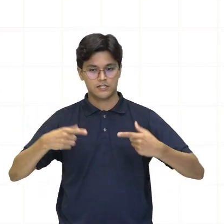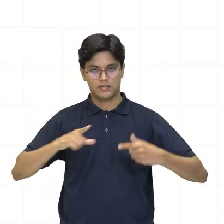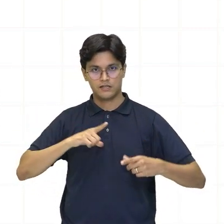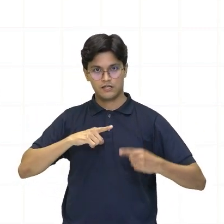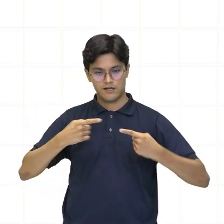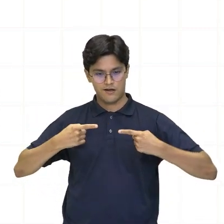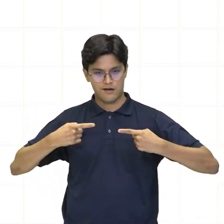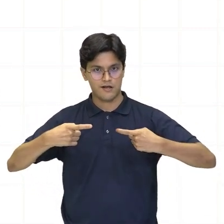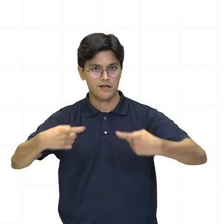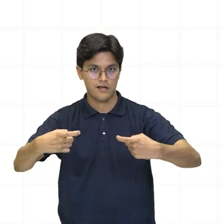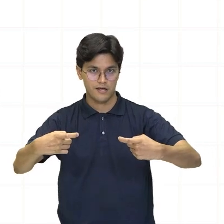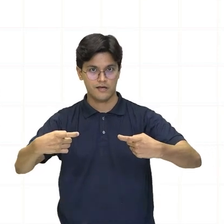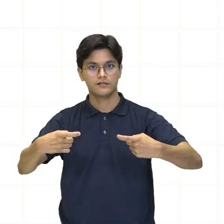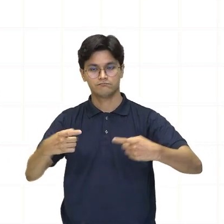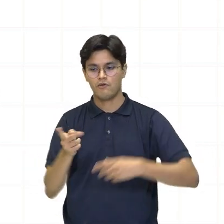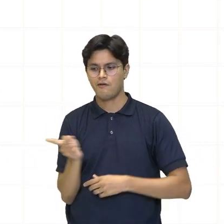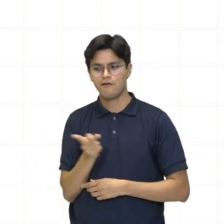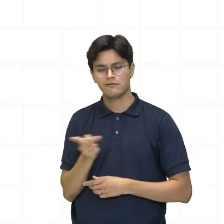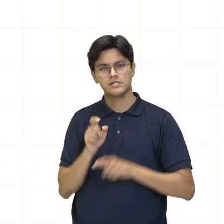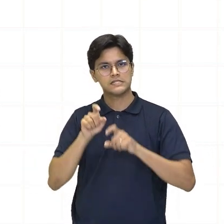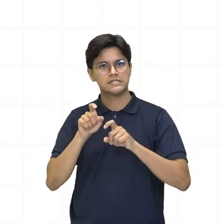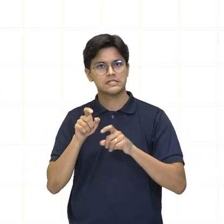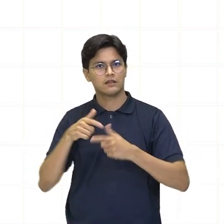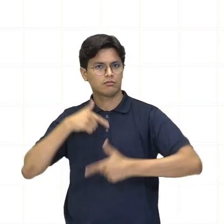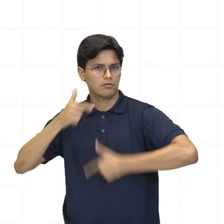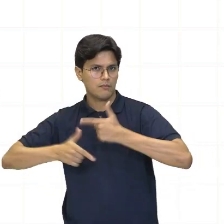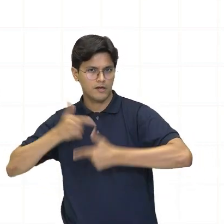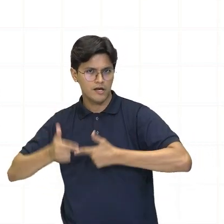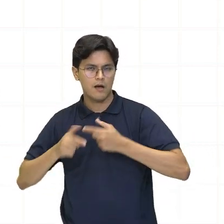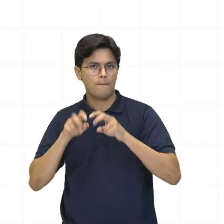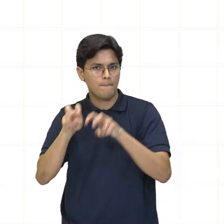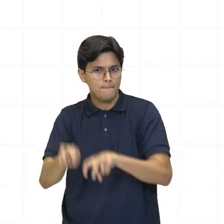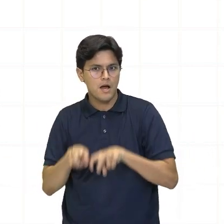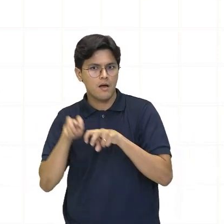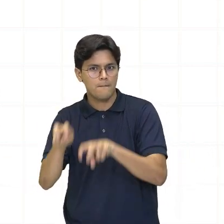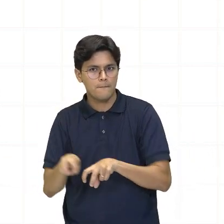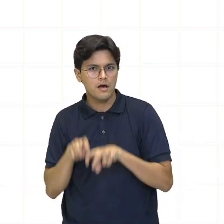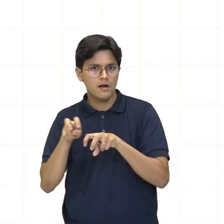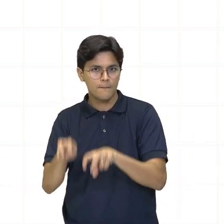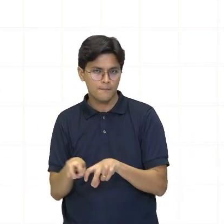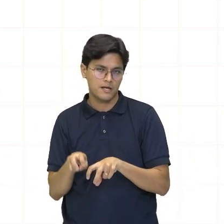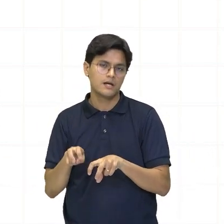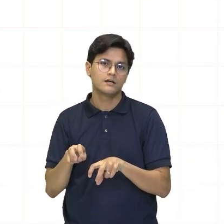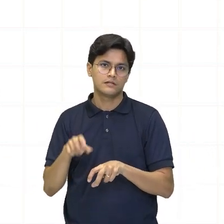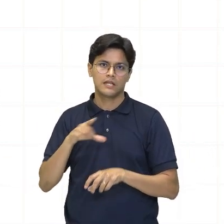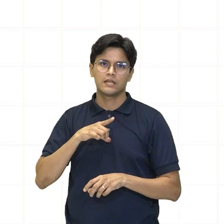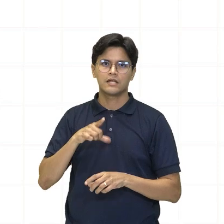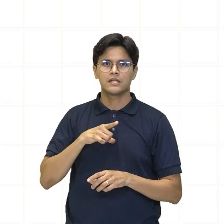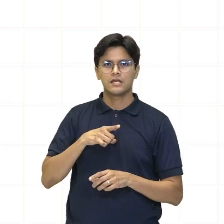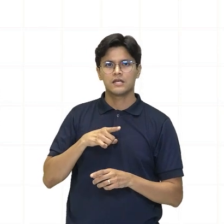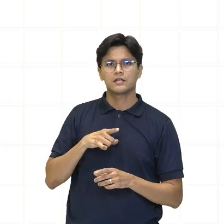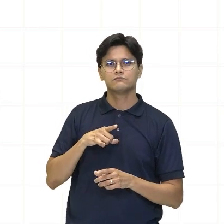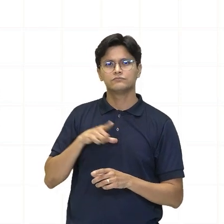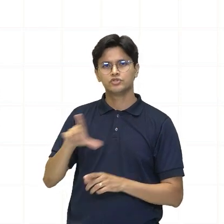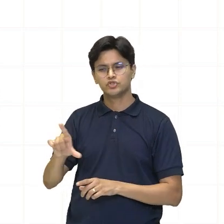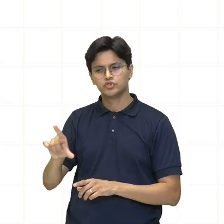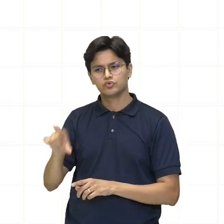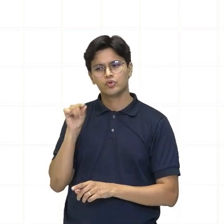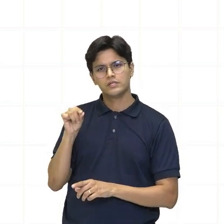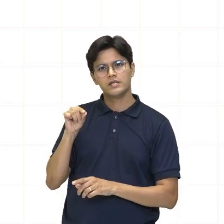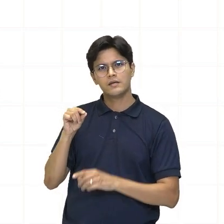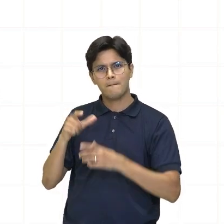da terra, ou seja, na agricultura. E havia preferência por mulheres e crianças, pois